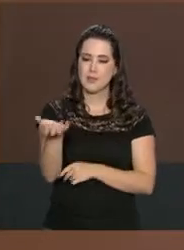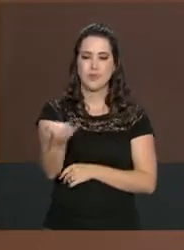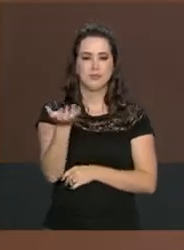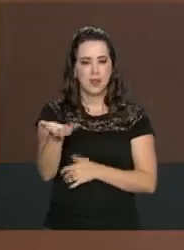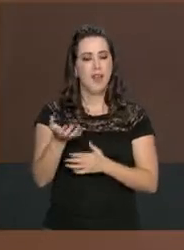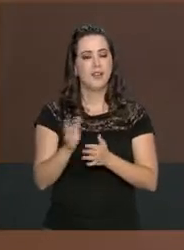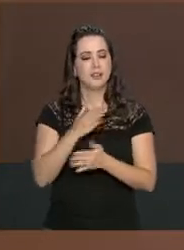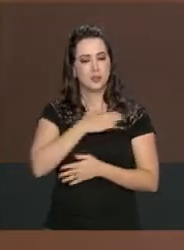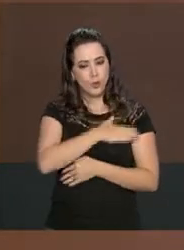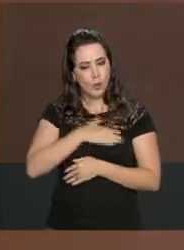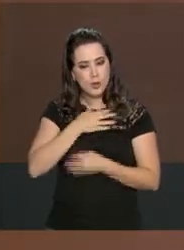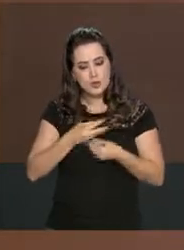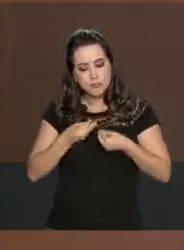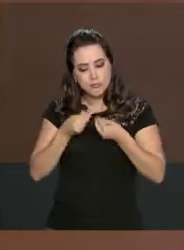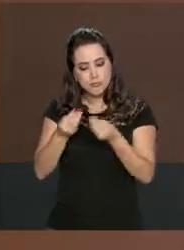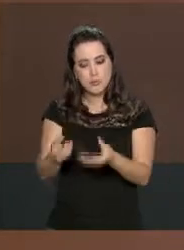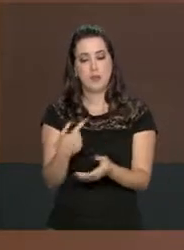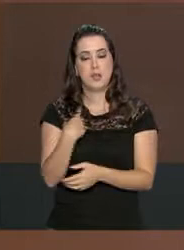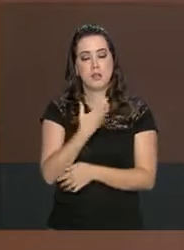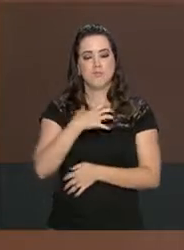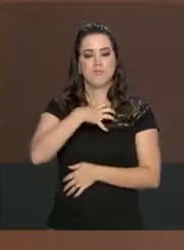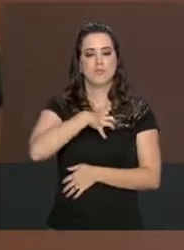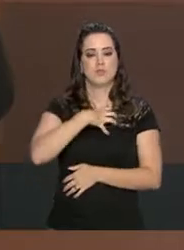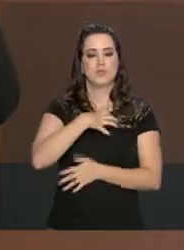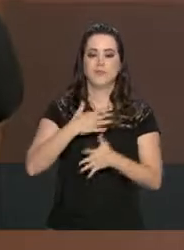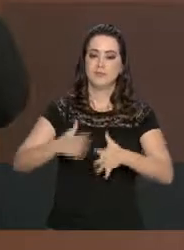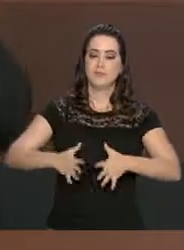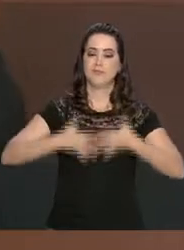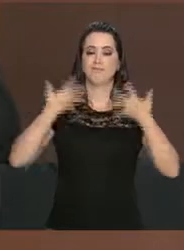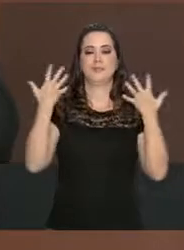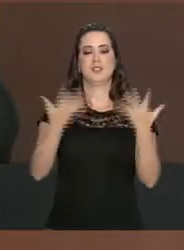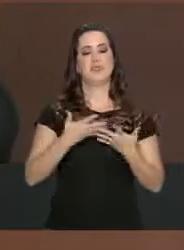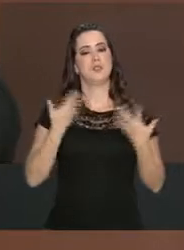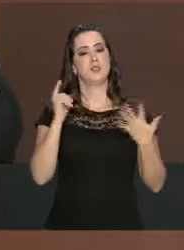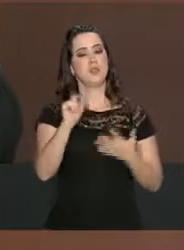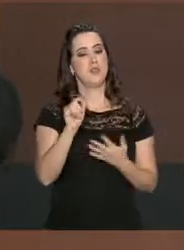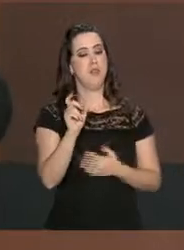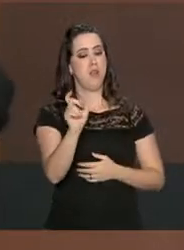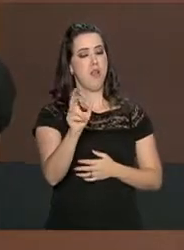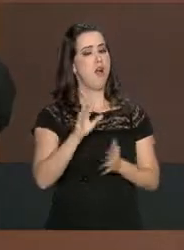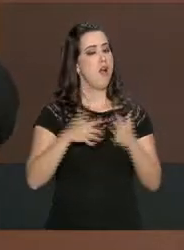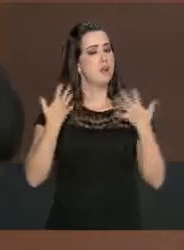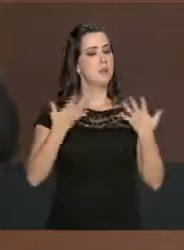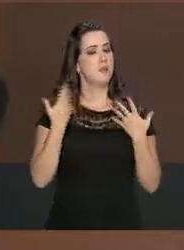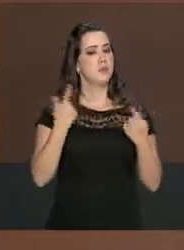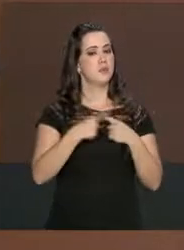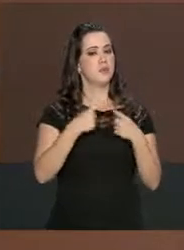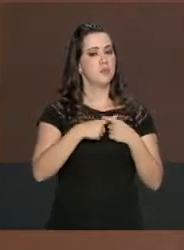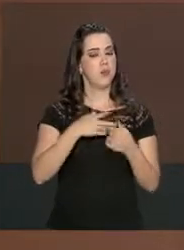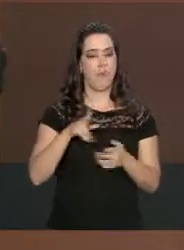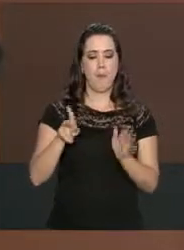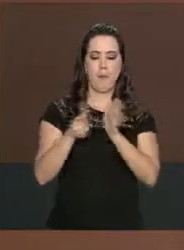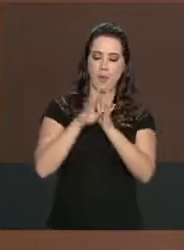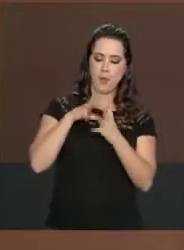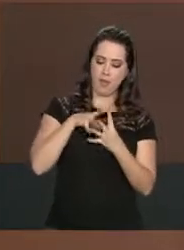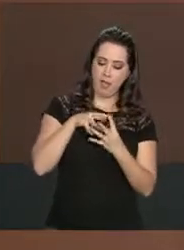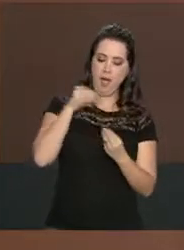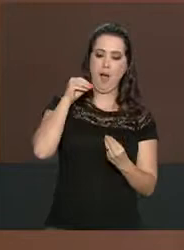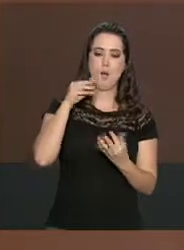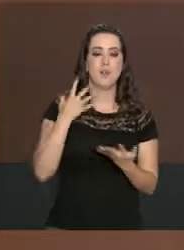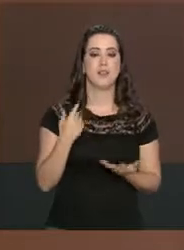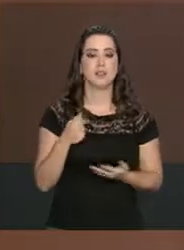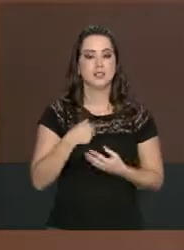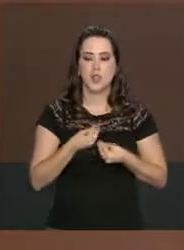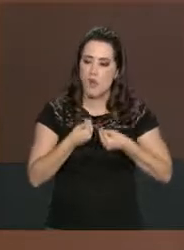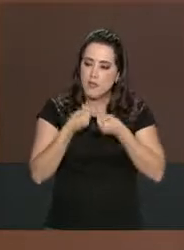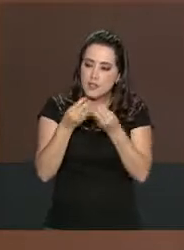este acolhimento da sociedade é que nos deixa animado. E animado é uma palavra que vem de ânima, que vem de alma. Portanto, eu ponho a